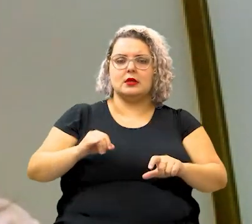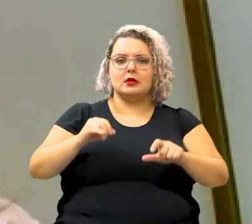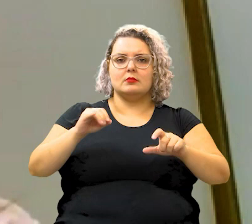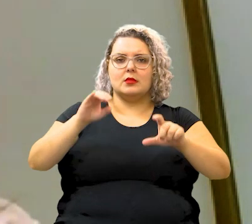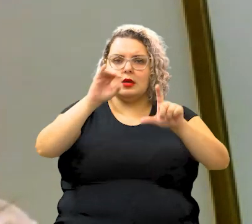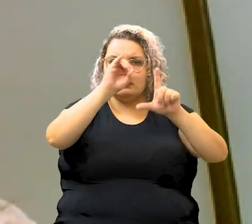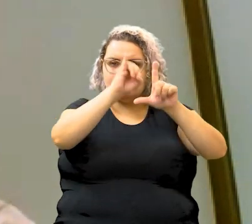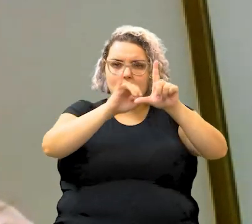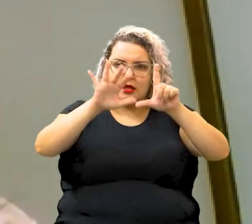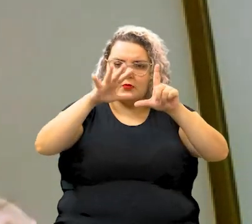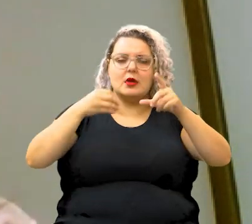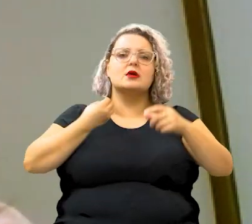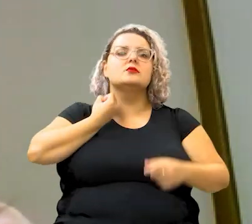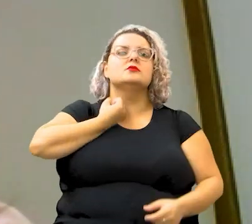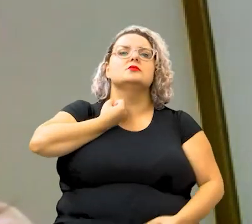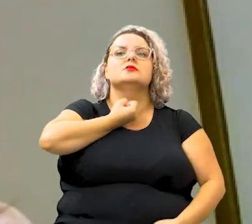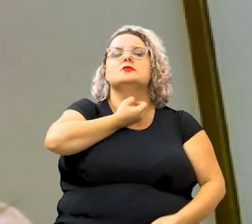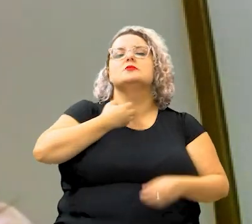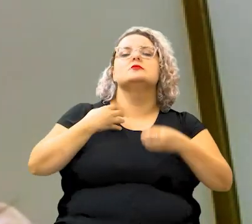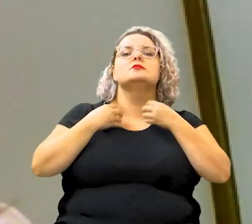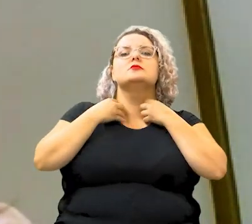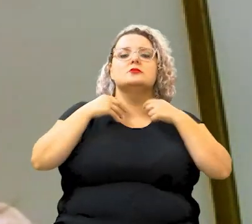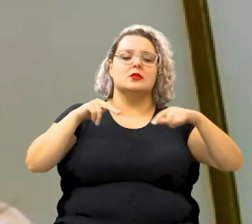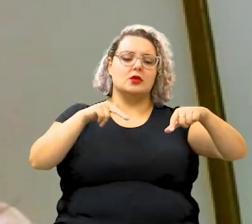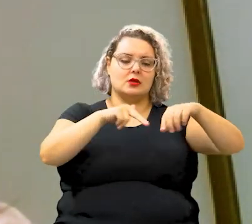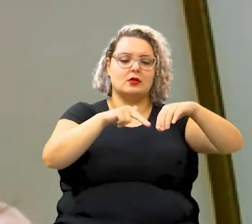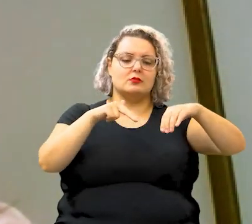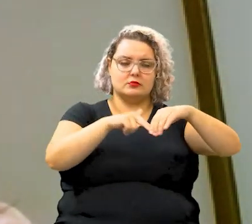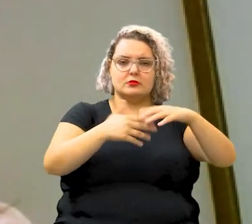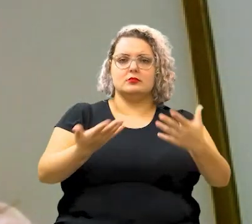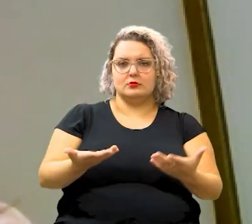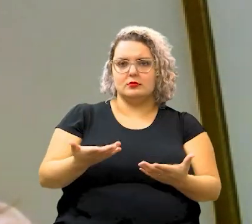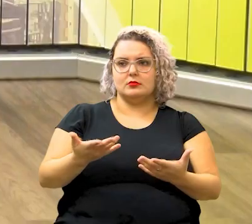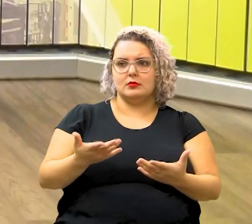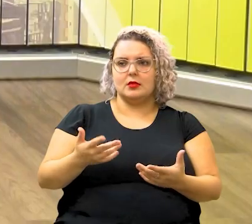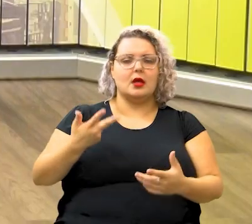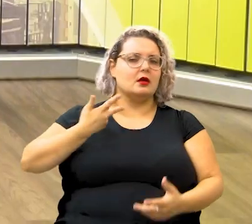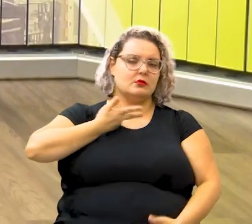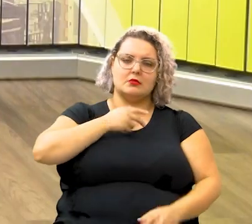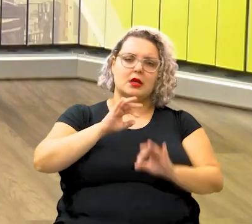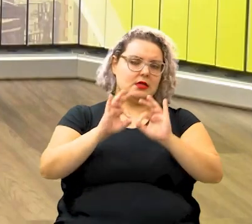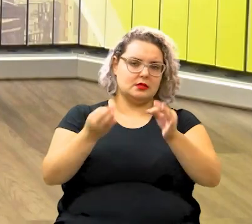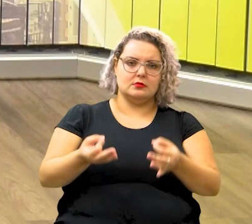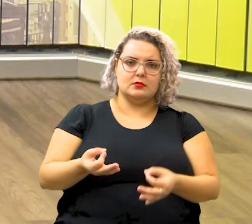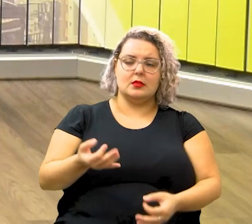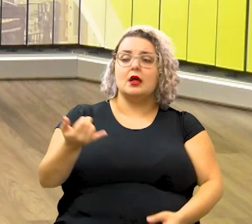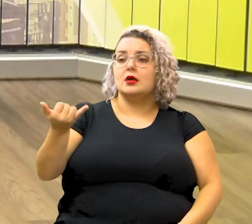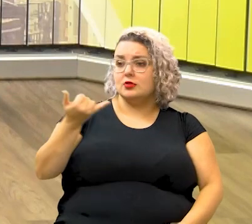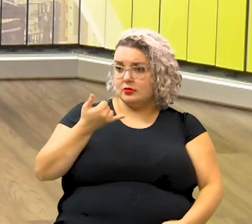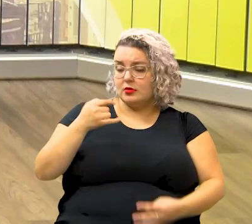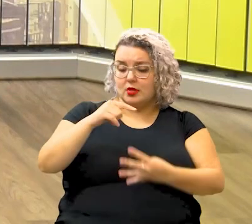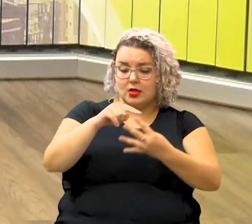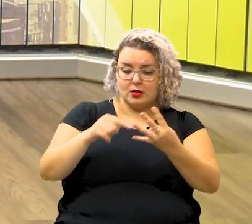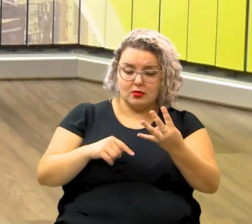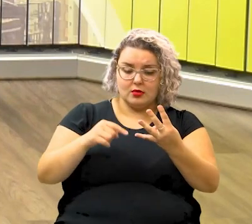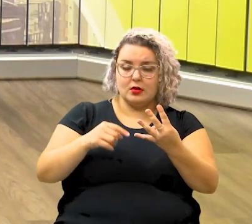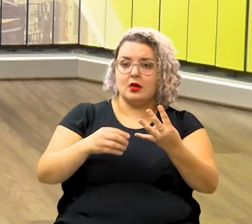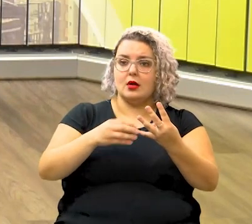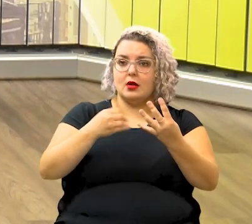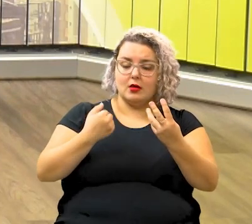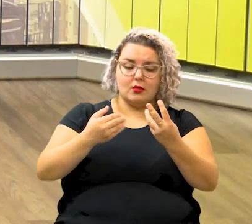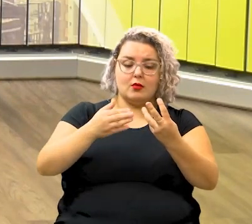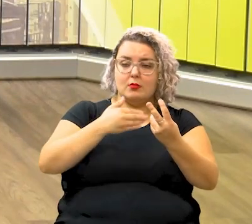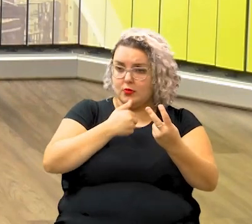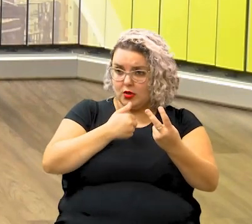então a cirurgia ela é relativamente simples. E é possível a senhora falou, né? São 4 glândulas. É possível retirar